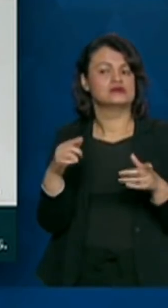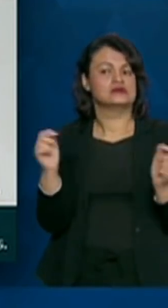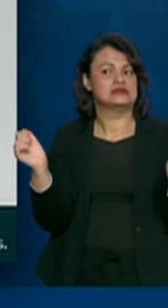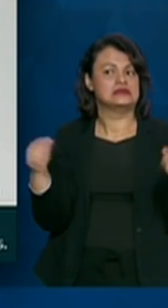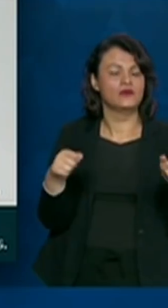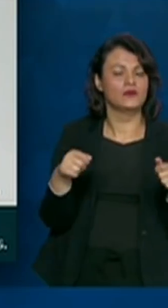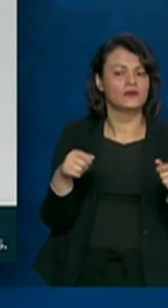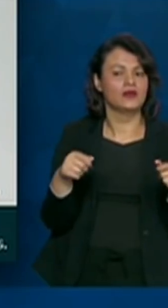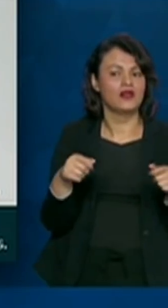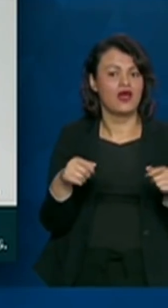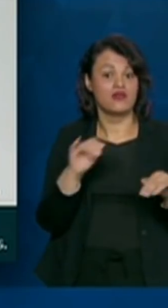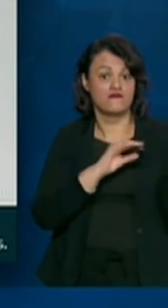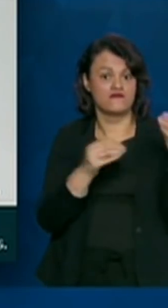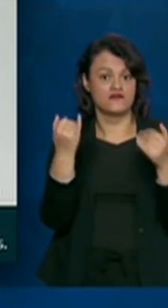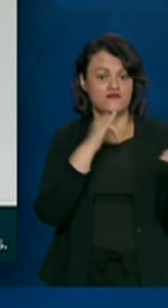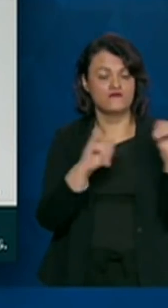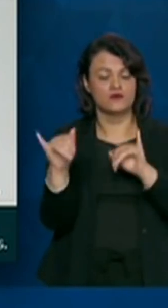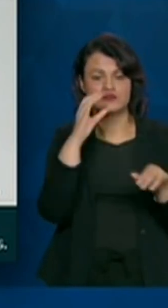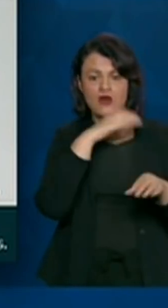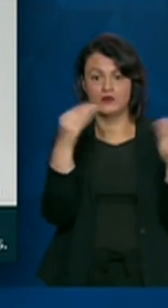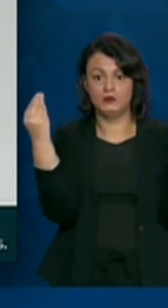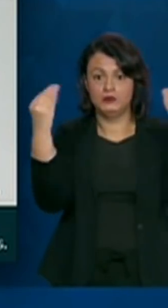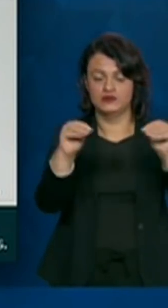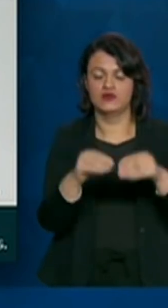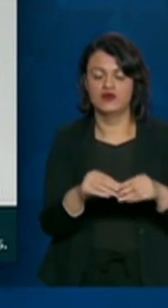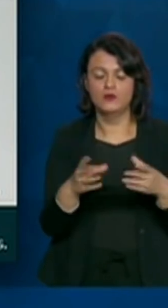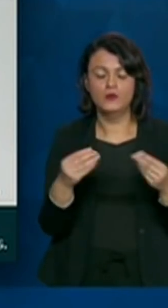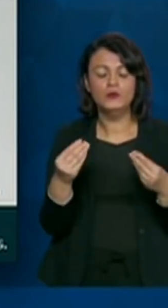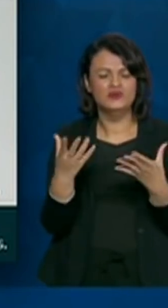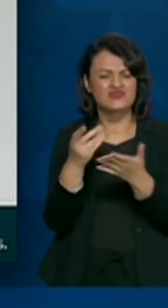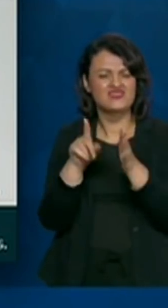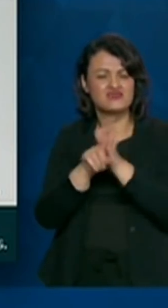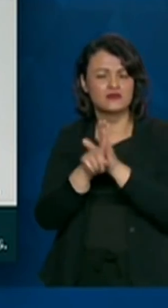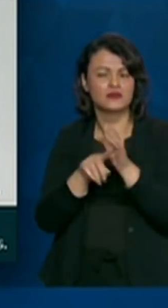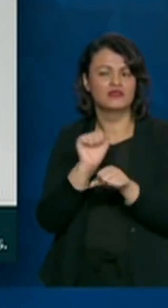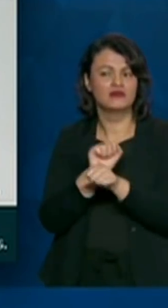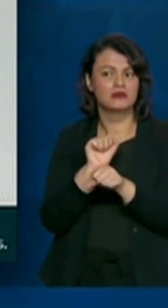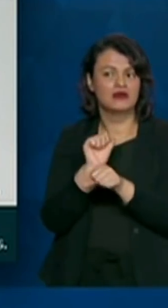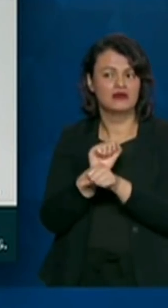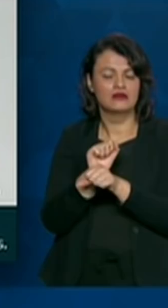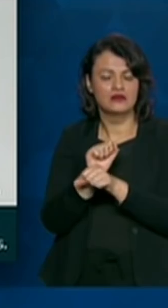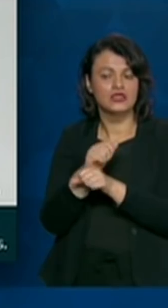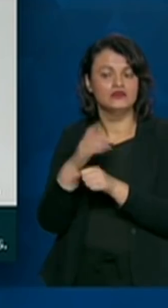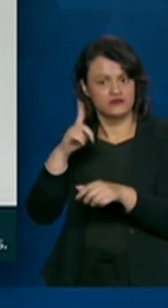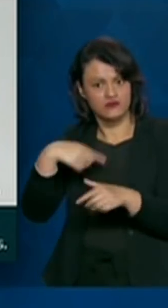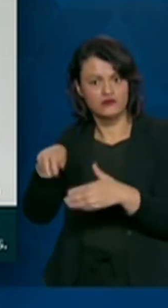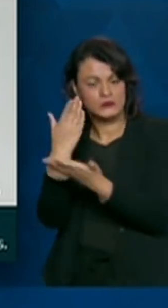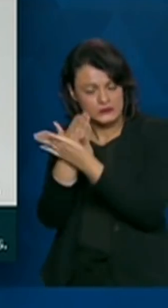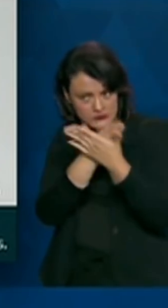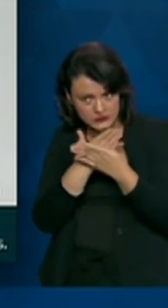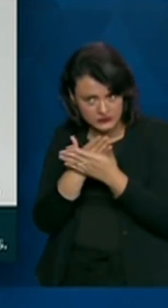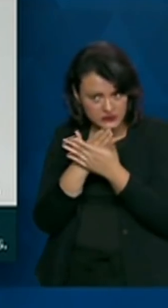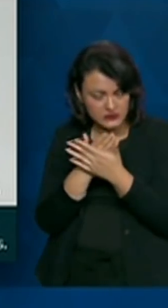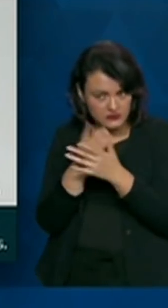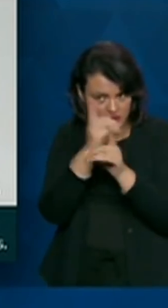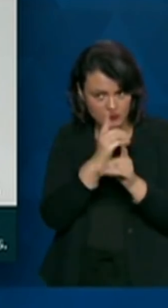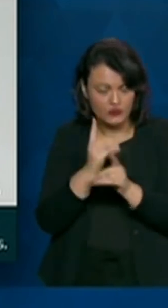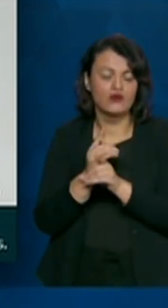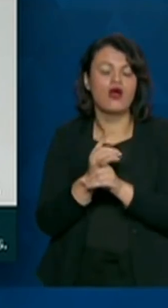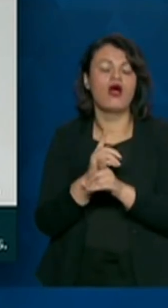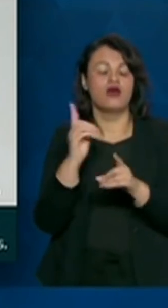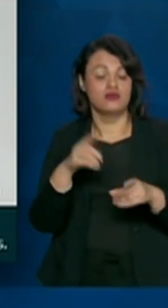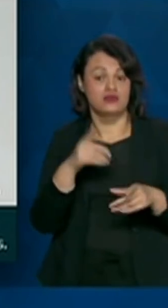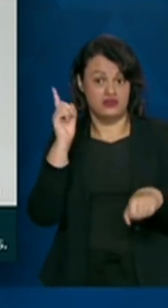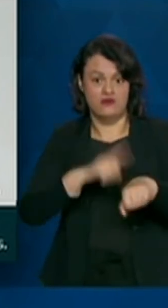conseguindo atualizar muitos exames que estavam represados e, variavelmente, esses casos estão sendo atualizados e, por